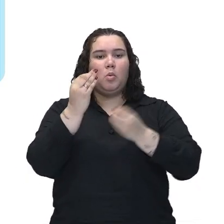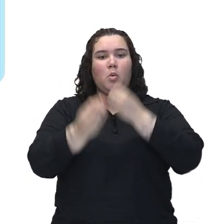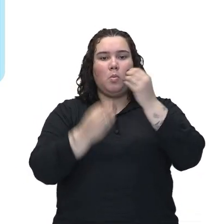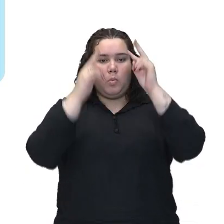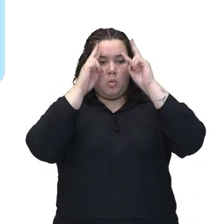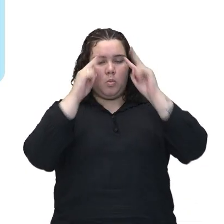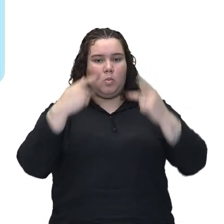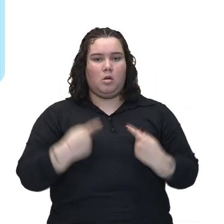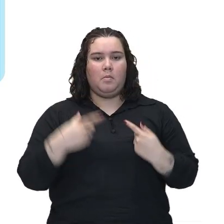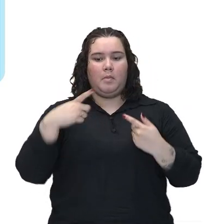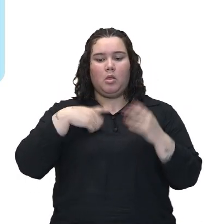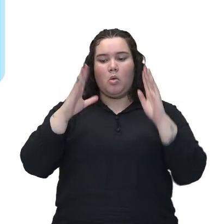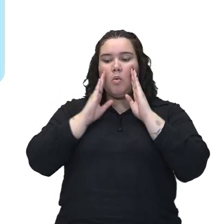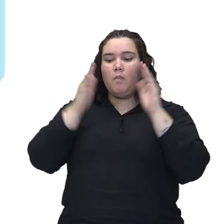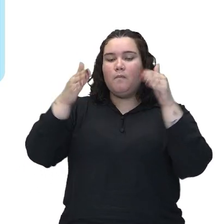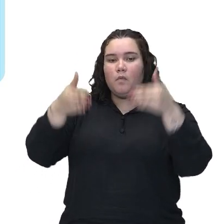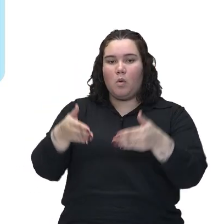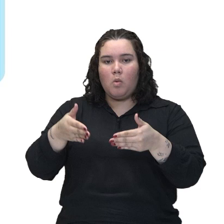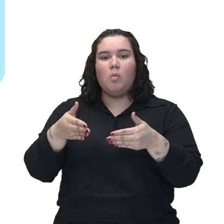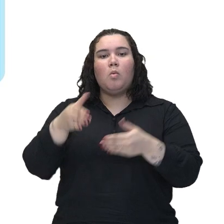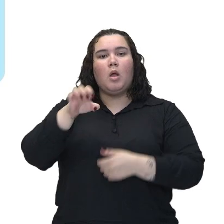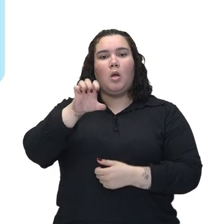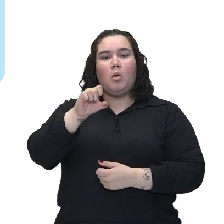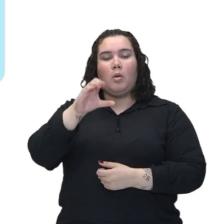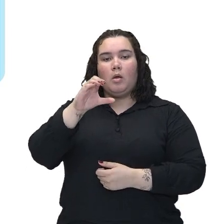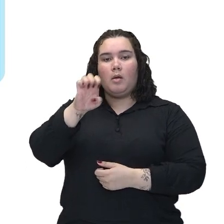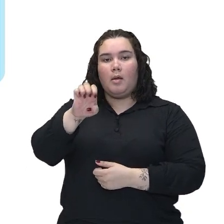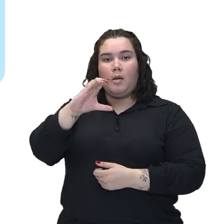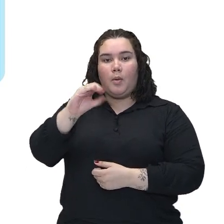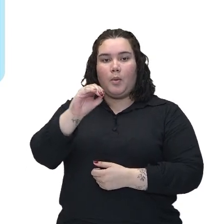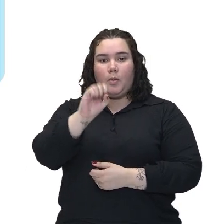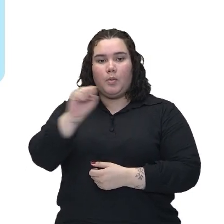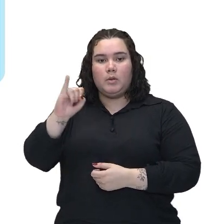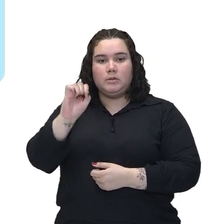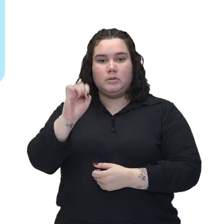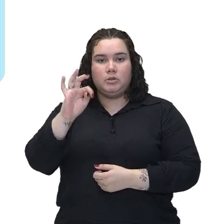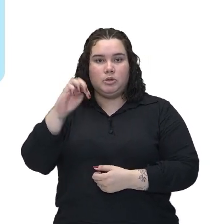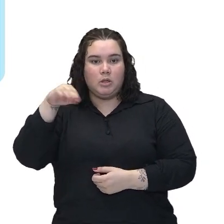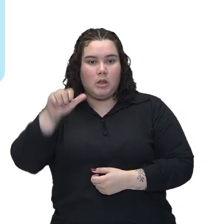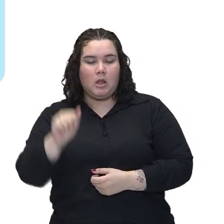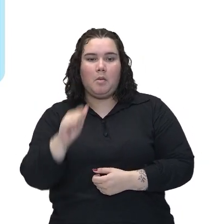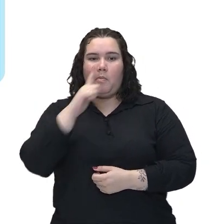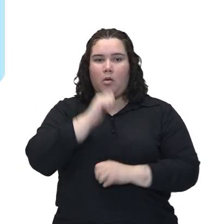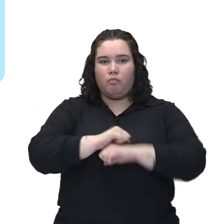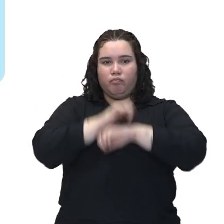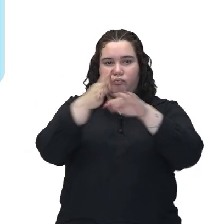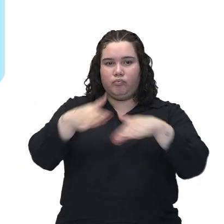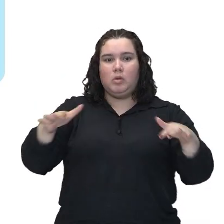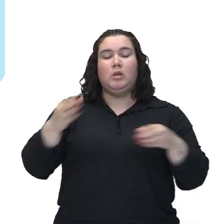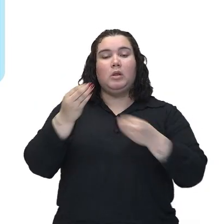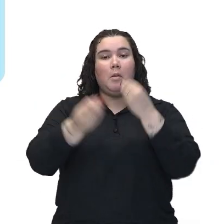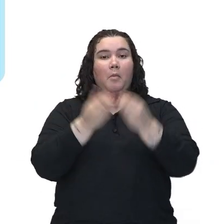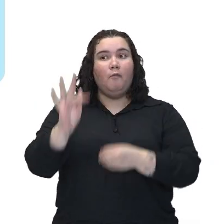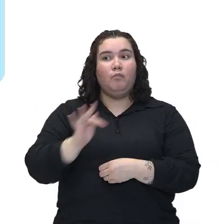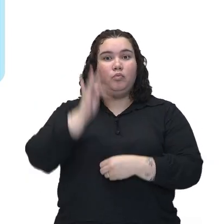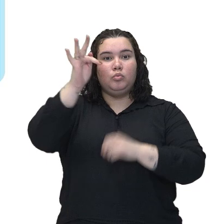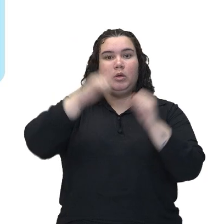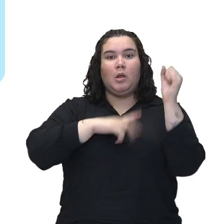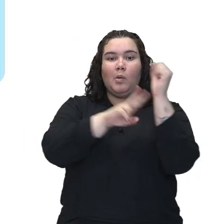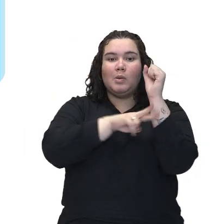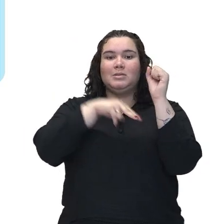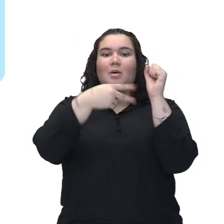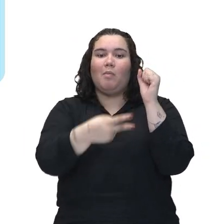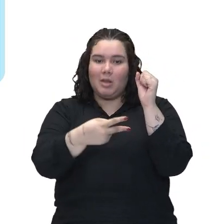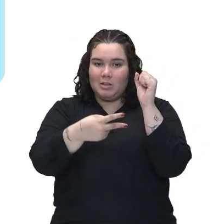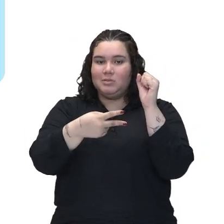os ecossistemas marinhos e as consequências gravíssimas disso para o futuro do planeta e da própria espécie humana. É bastante